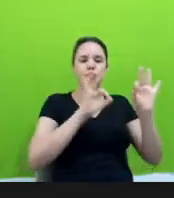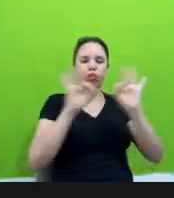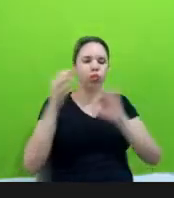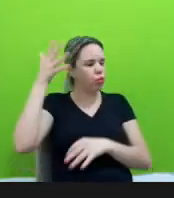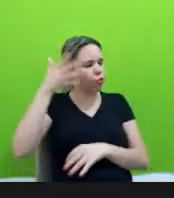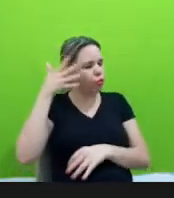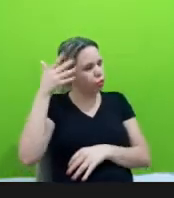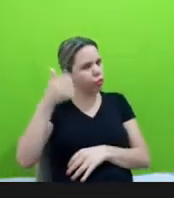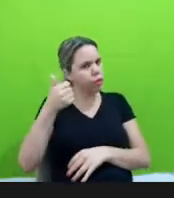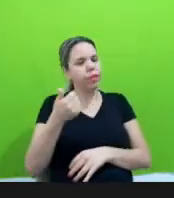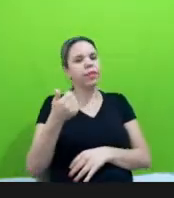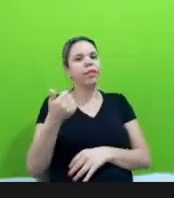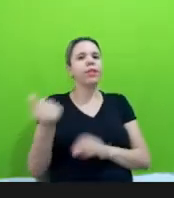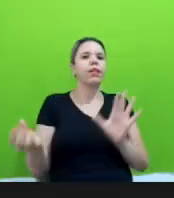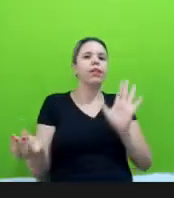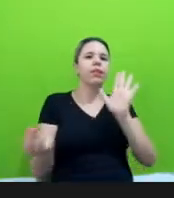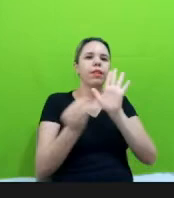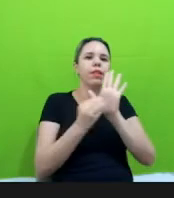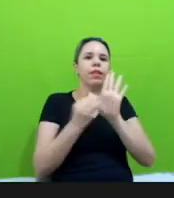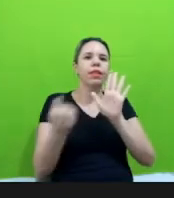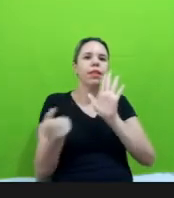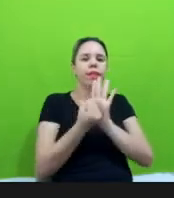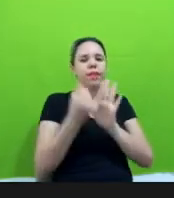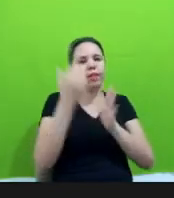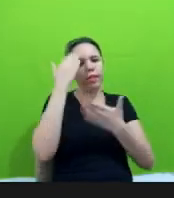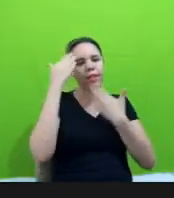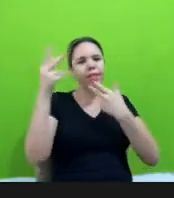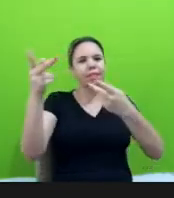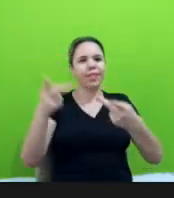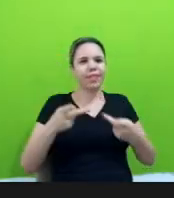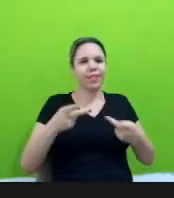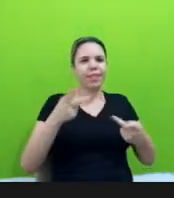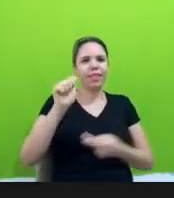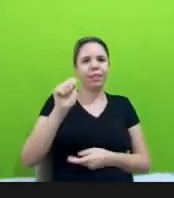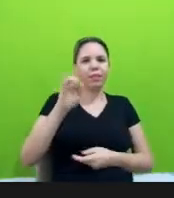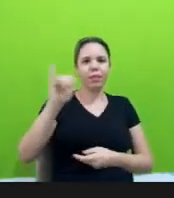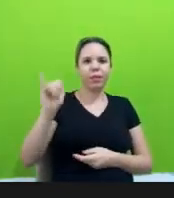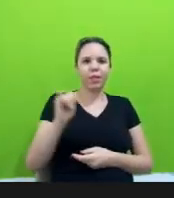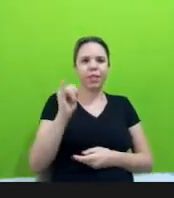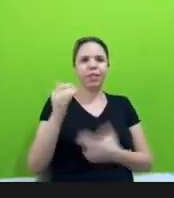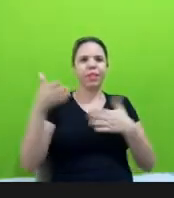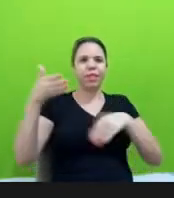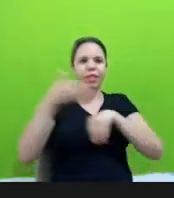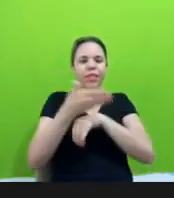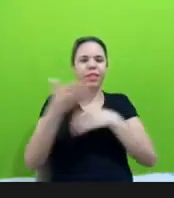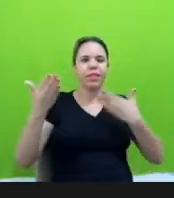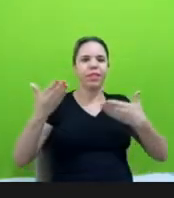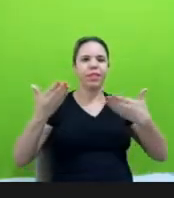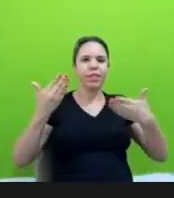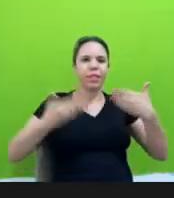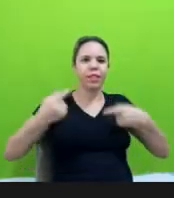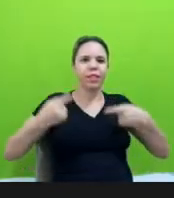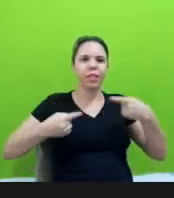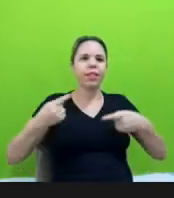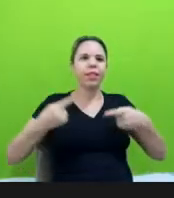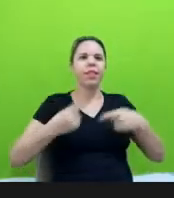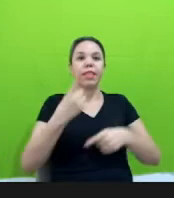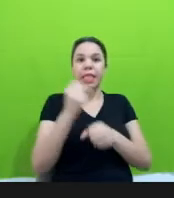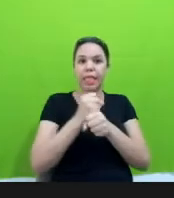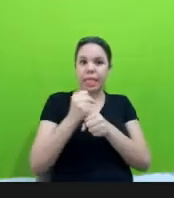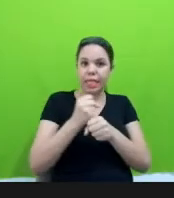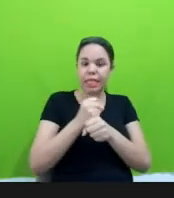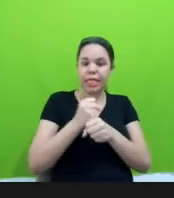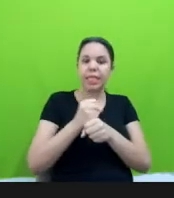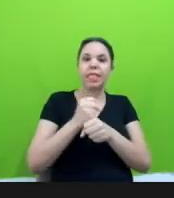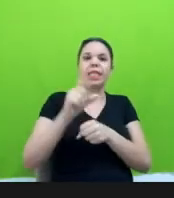Primeiro, registrar aqui e agradecer o convite da Abrage, participar desse debate muito importante, para saudar os 10 anos da nossa querida e